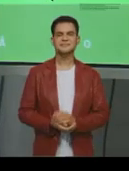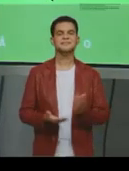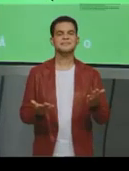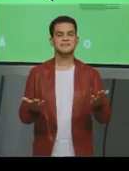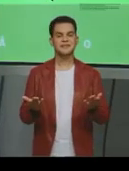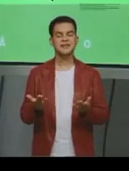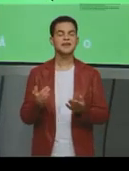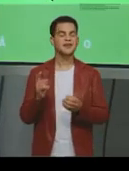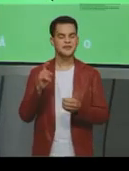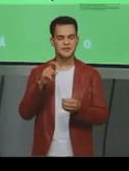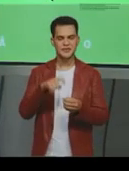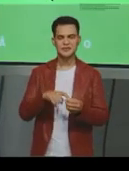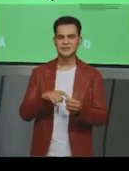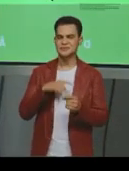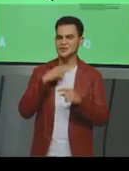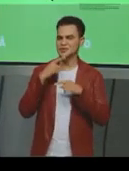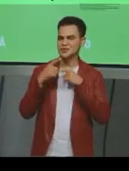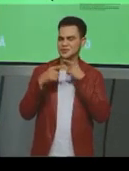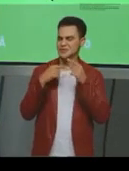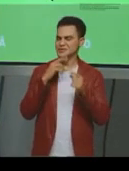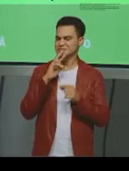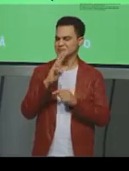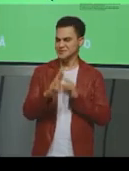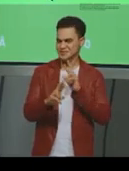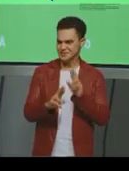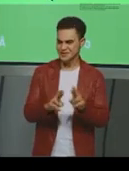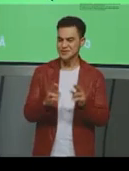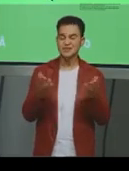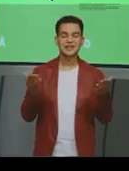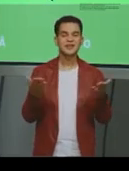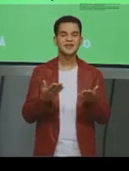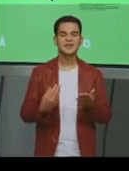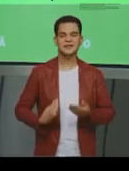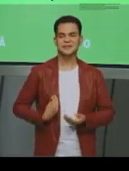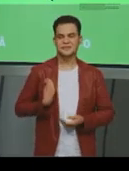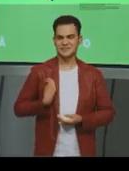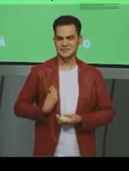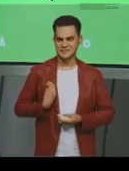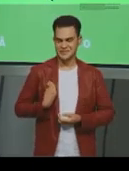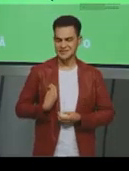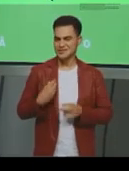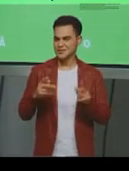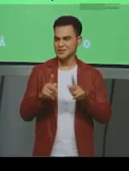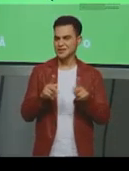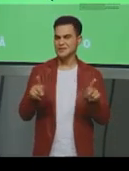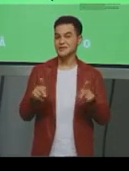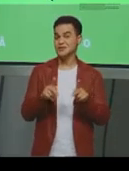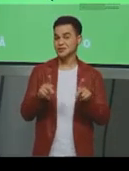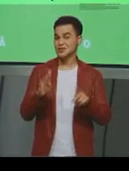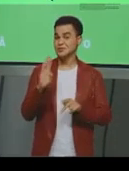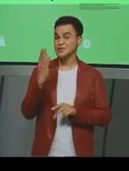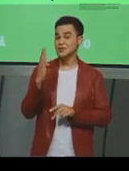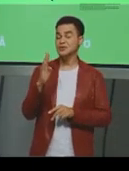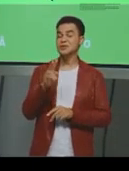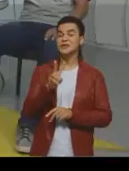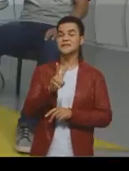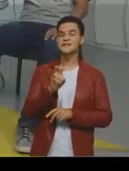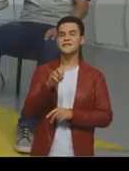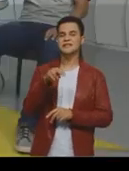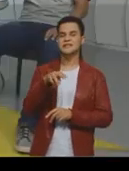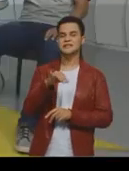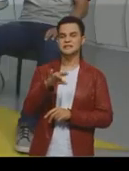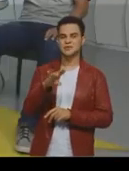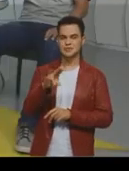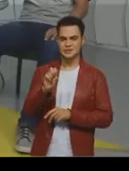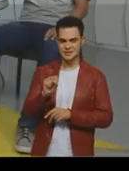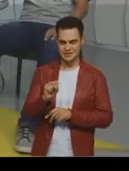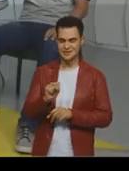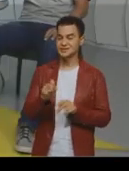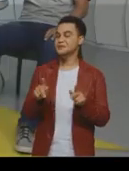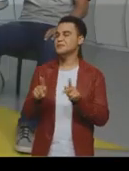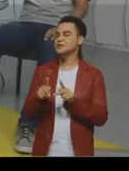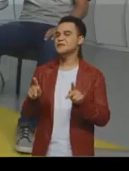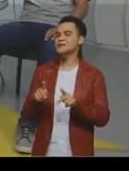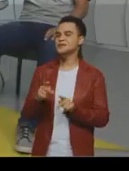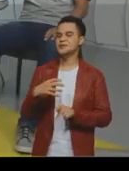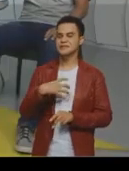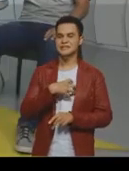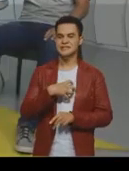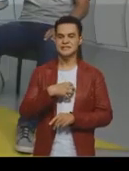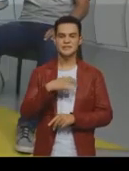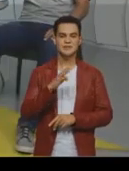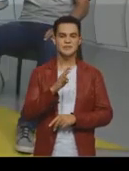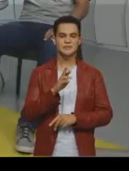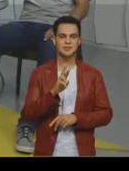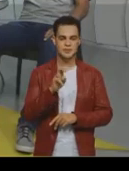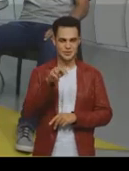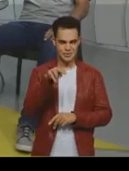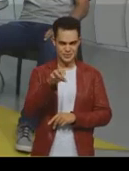Estamos de volta ao nosso Tira Dúvidas, que conta agora com a participação do professor de Biologia, o Vinícius Brás, e o professor de Ciências, o